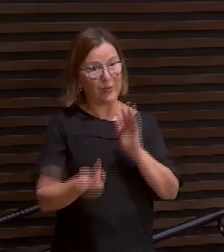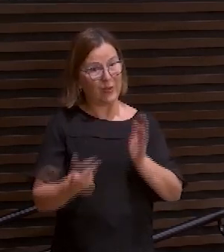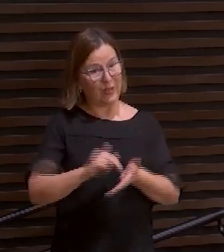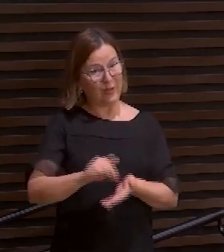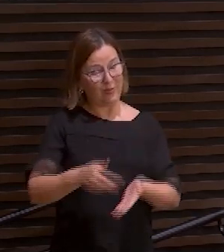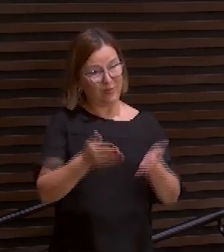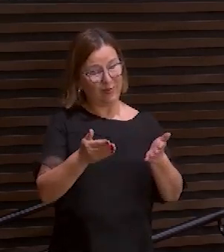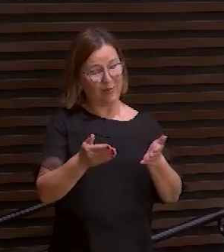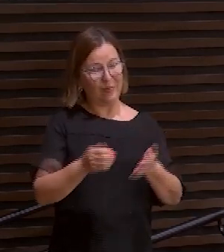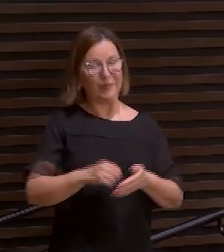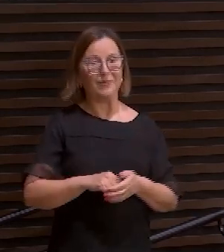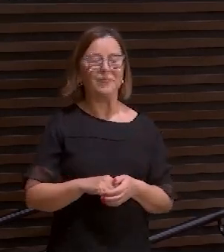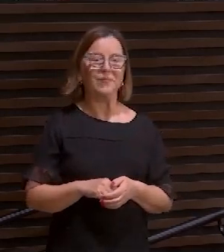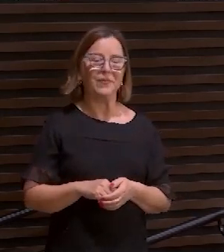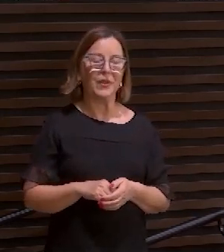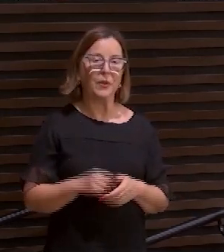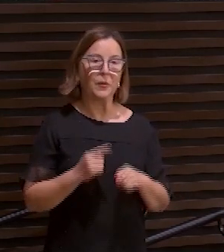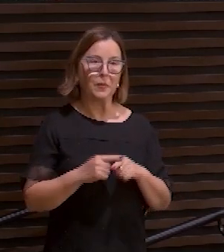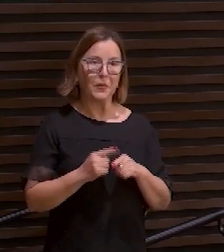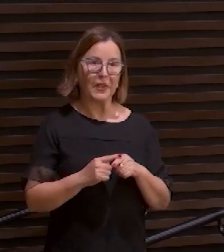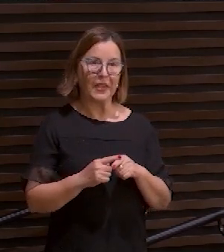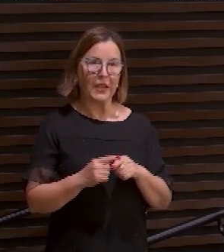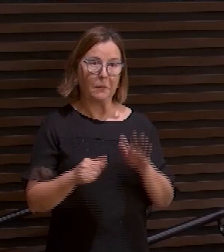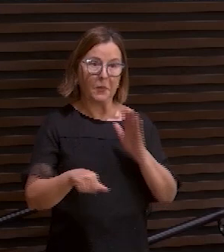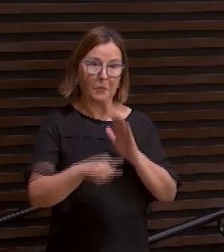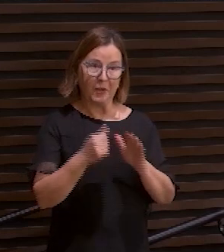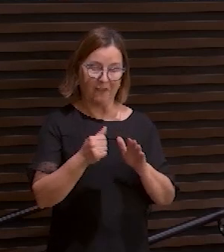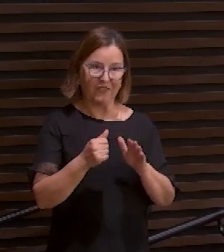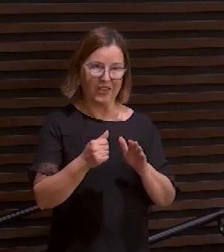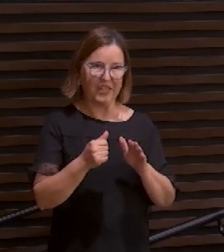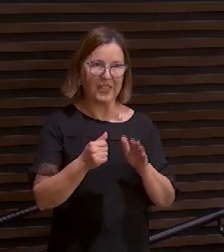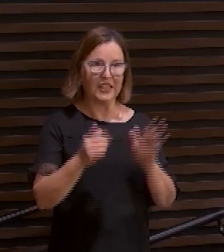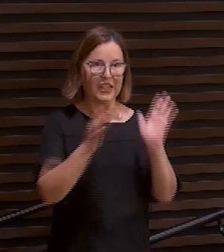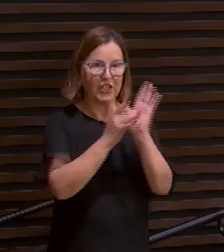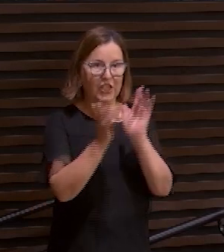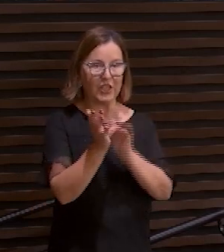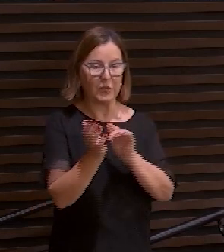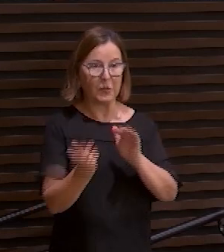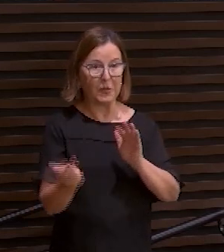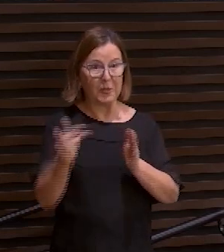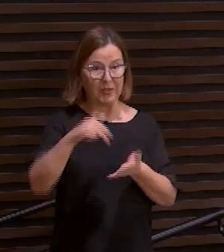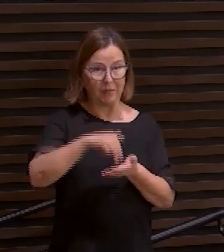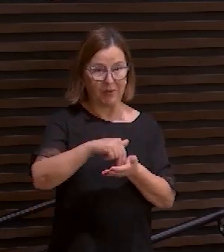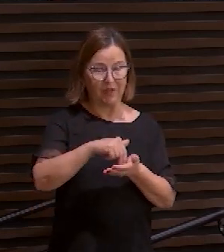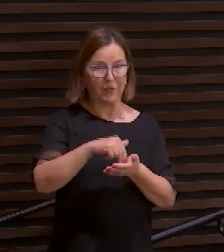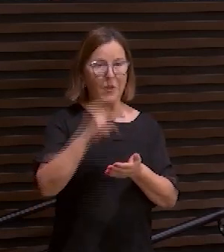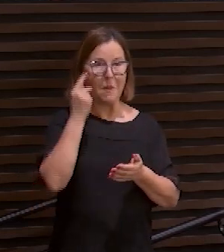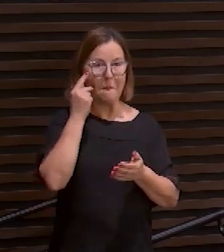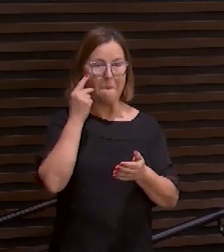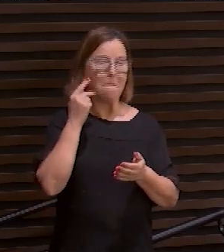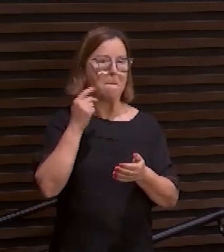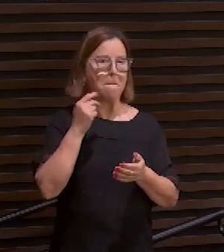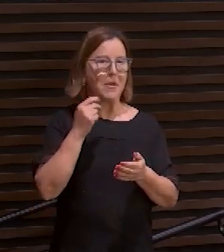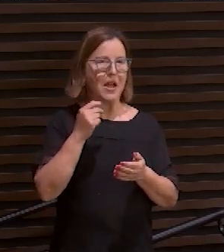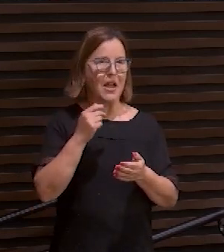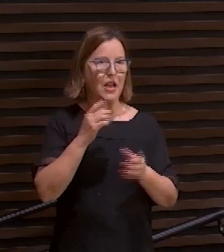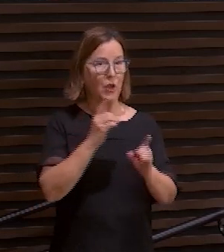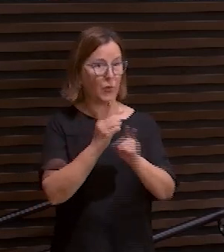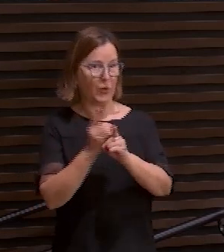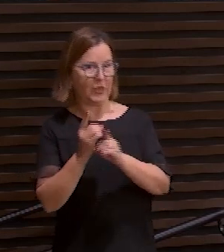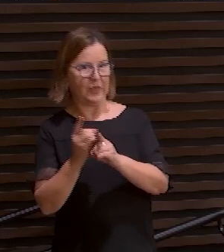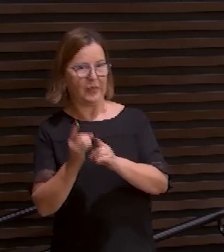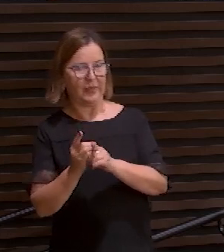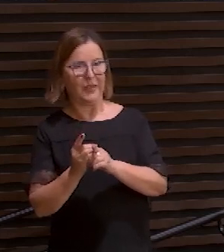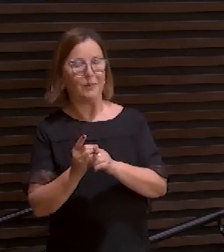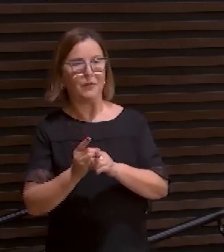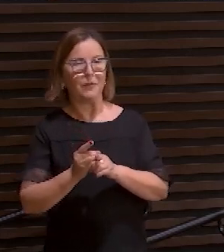que Jesus se apresentou a eles, e ele chegou, quando os apóstolos disseram, o Senhor apareceu